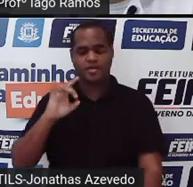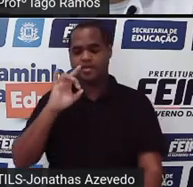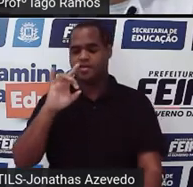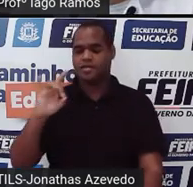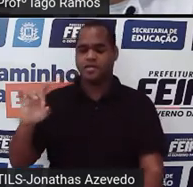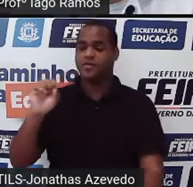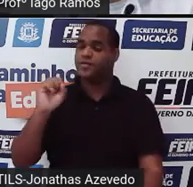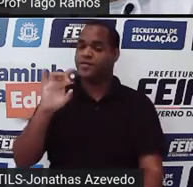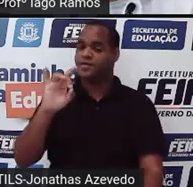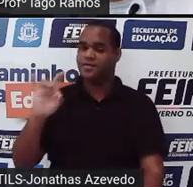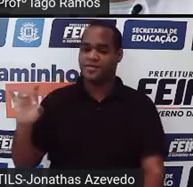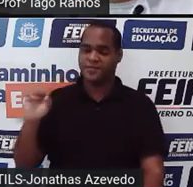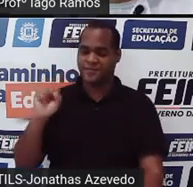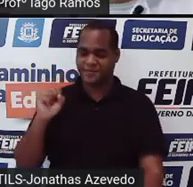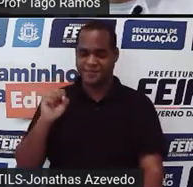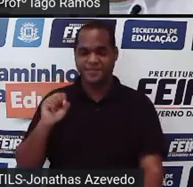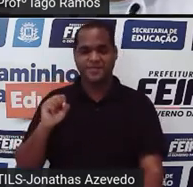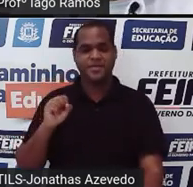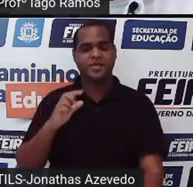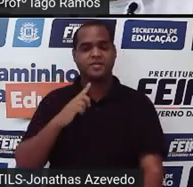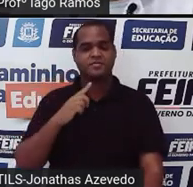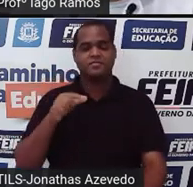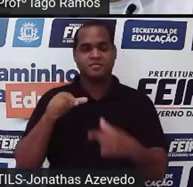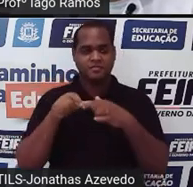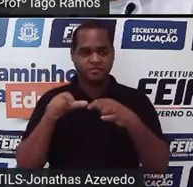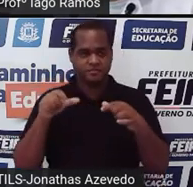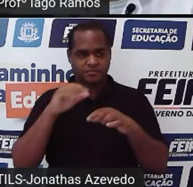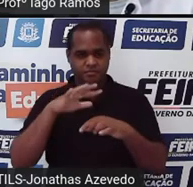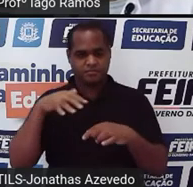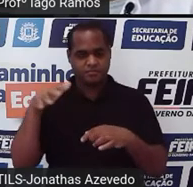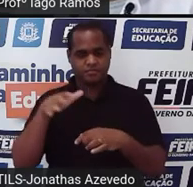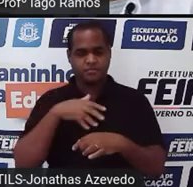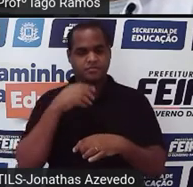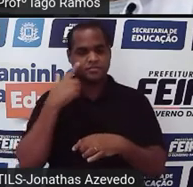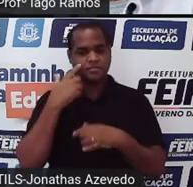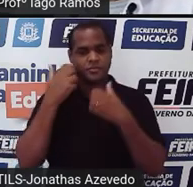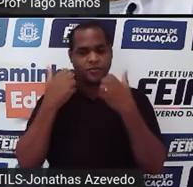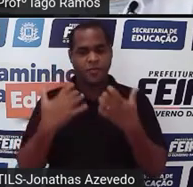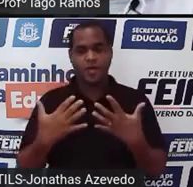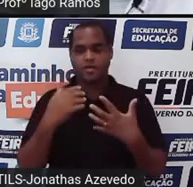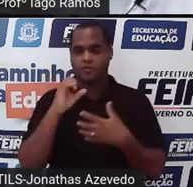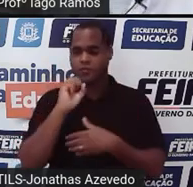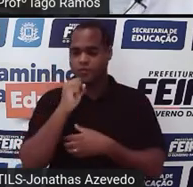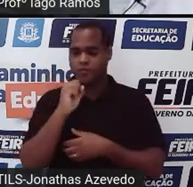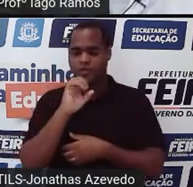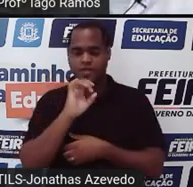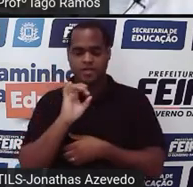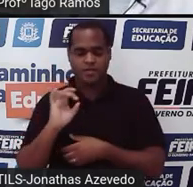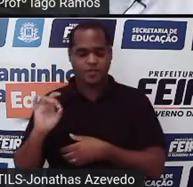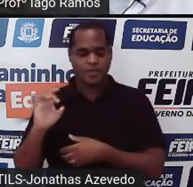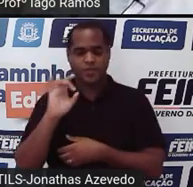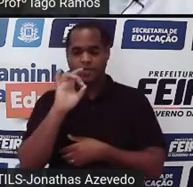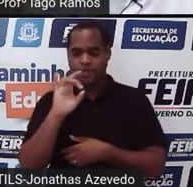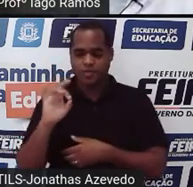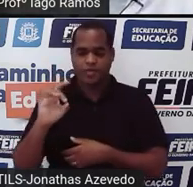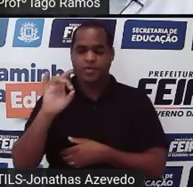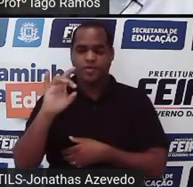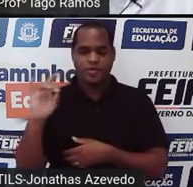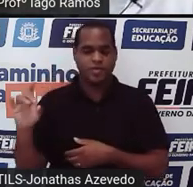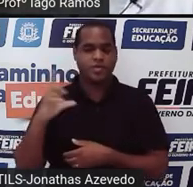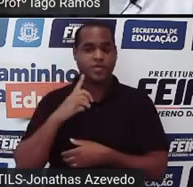tá bom uma camada três fileiras e cada fileira com oito então três fileiras um